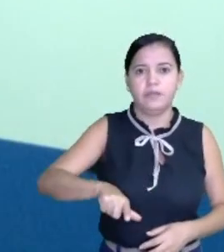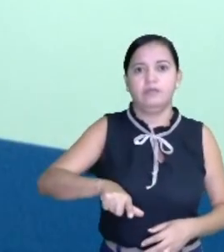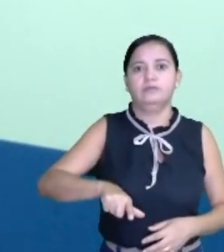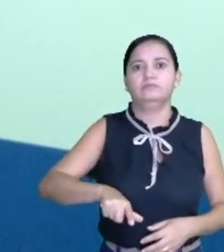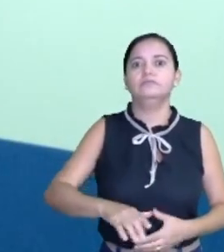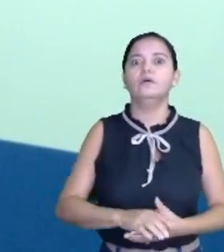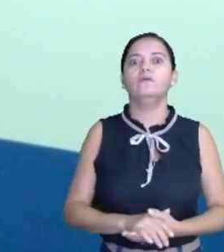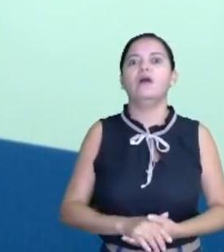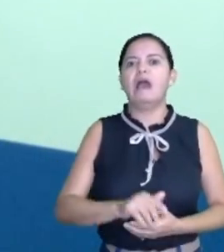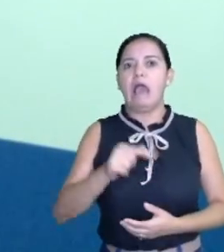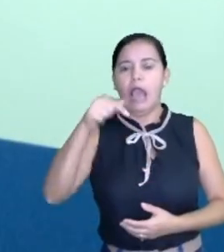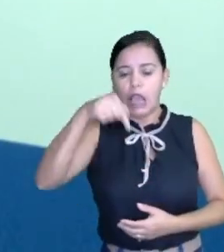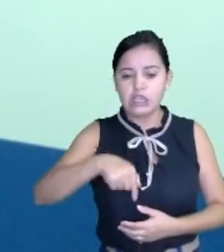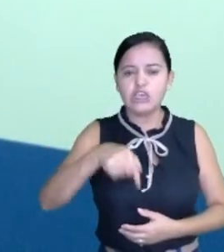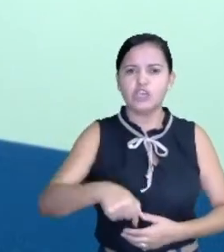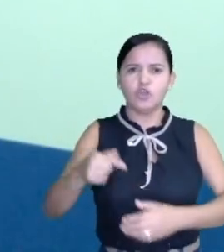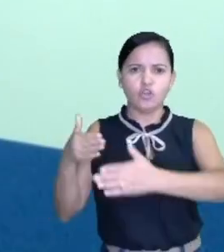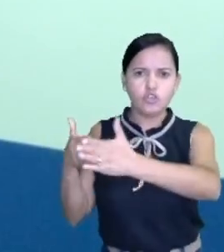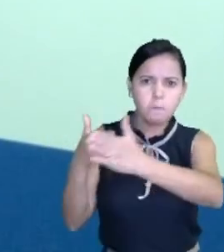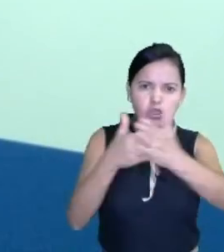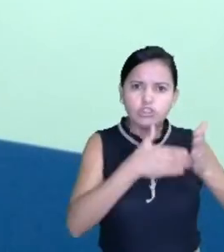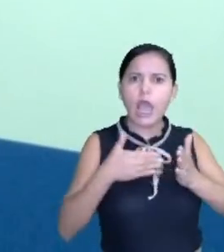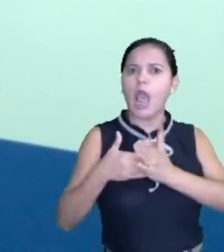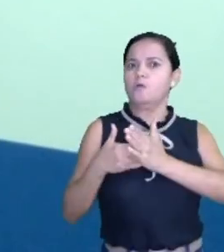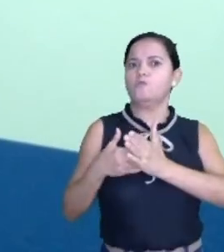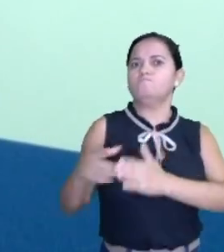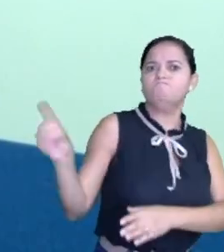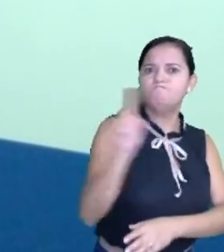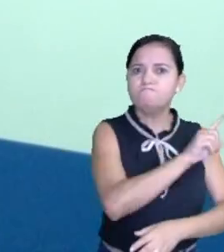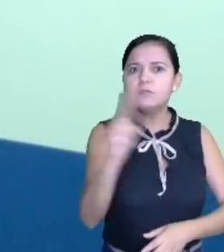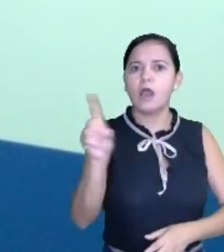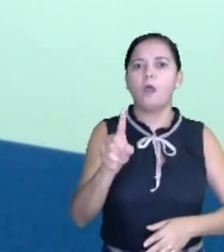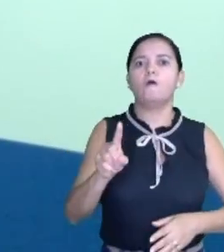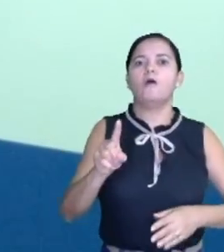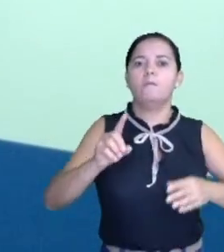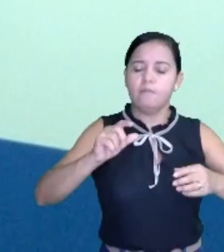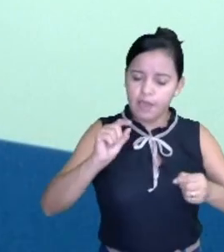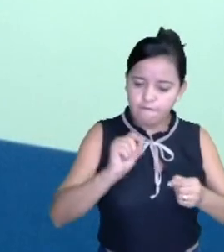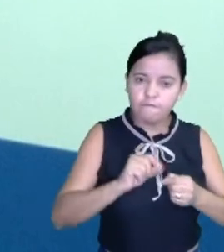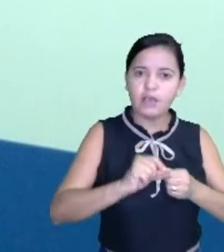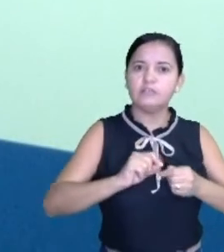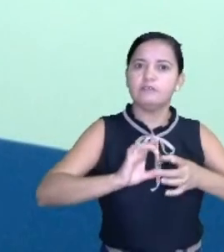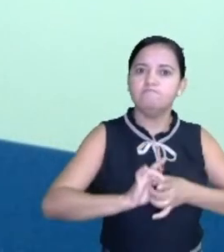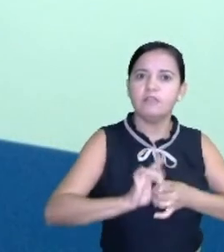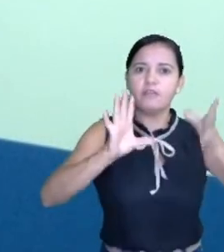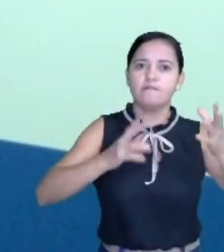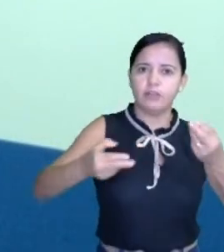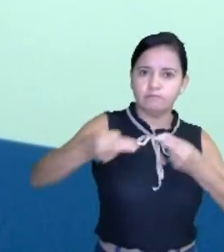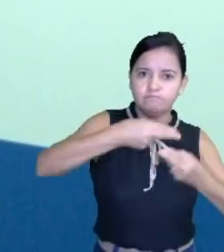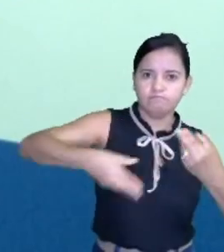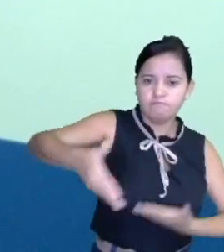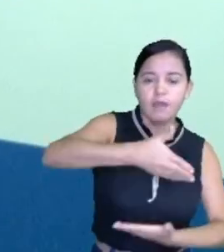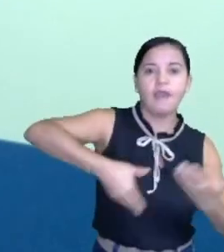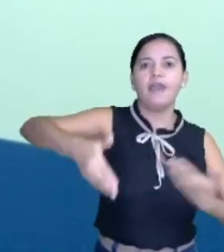mantra. Nós não viemos aqui para construir muros, mas sim para construir pontes.